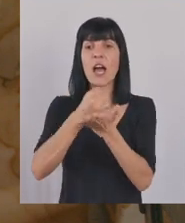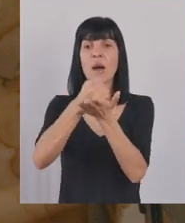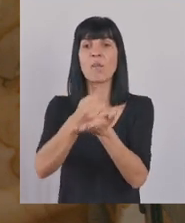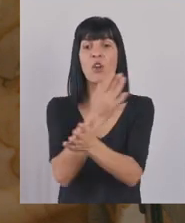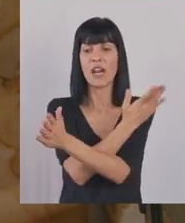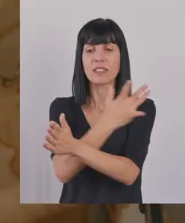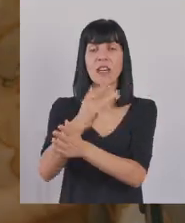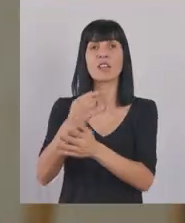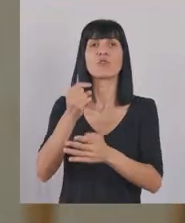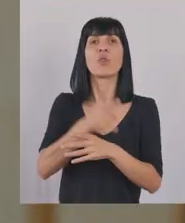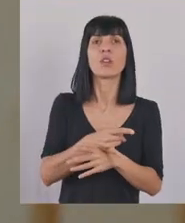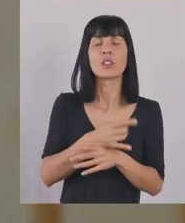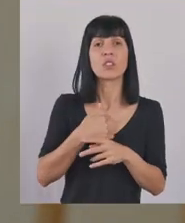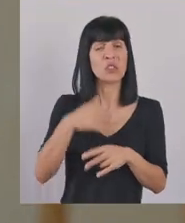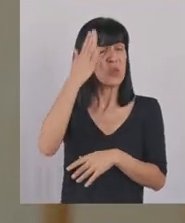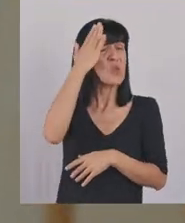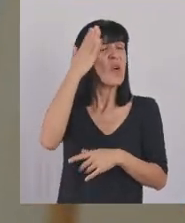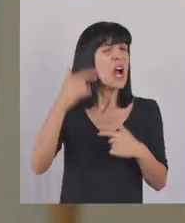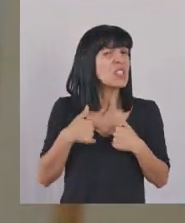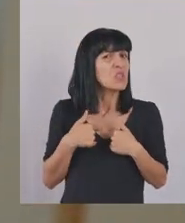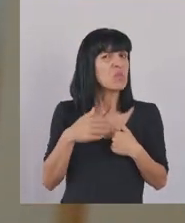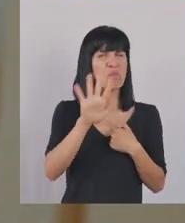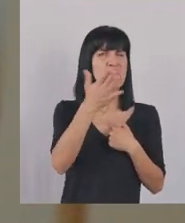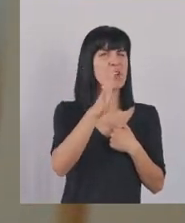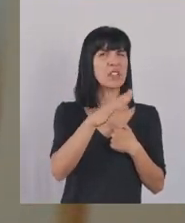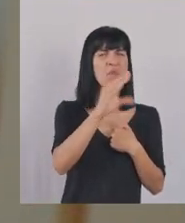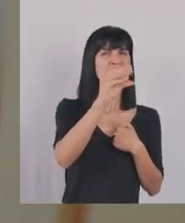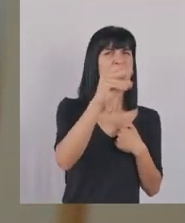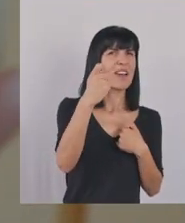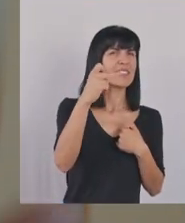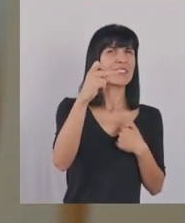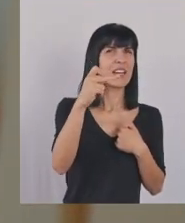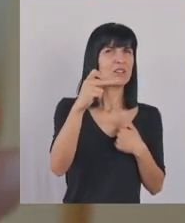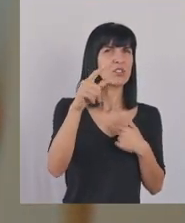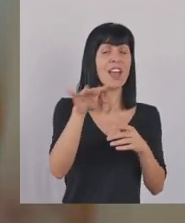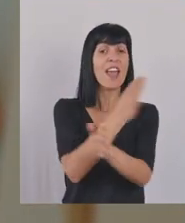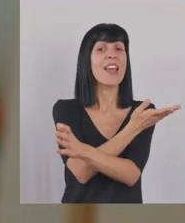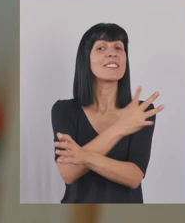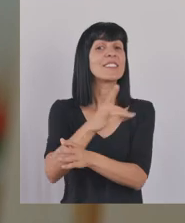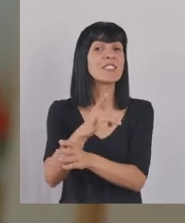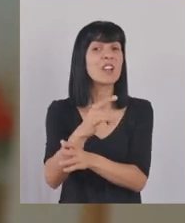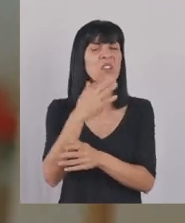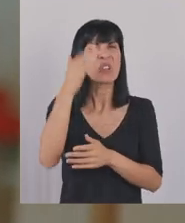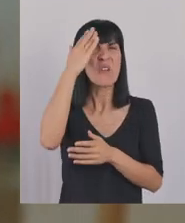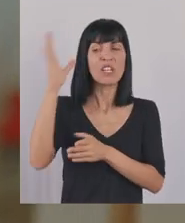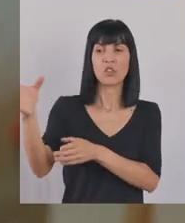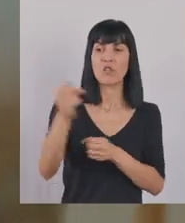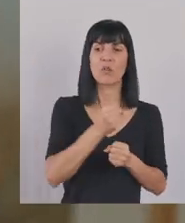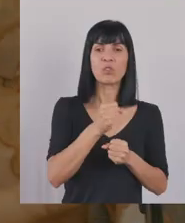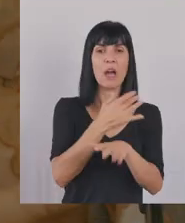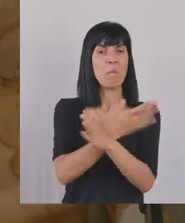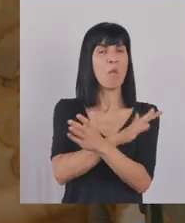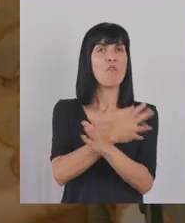E eu estou convertido que daqui por 10 anos, deixa de escolher essas árvores e ela para o